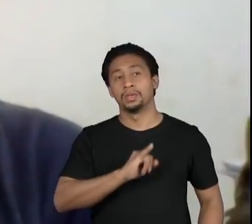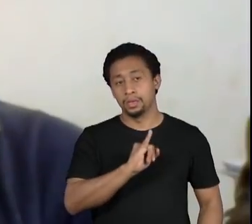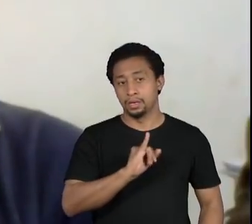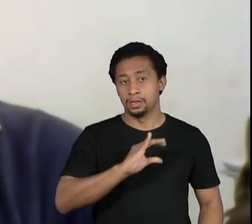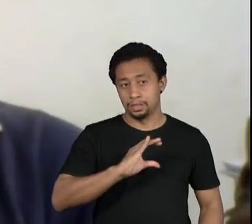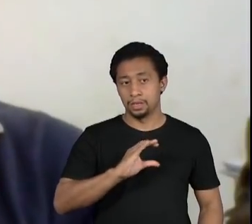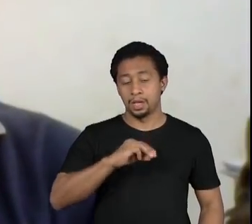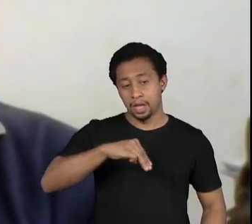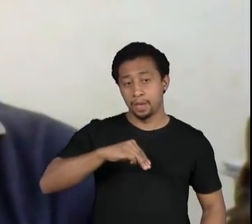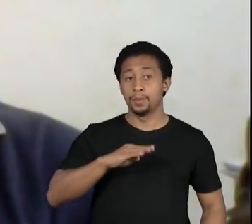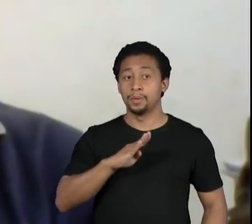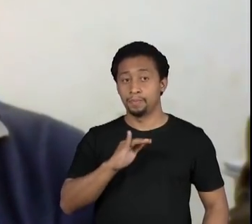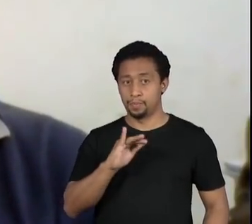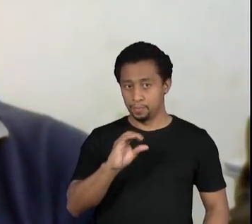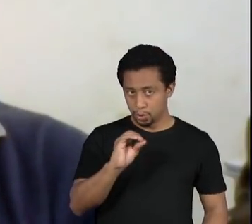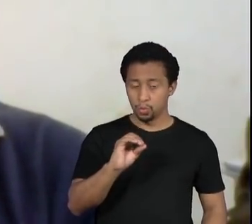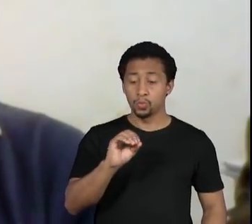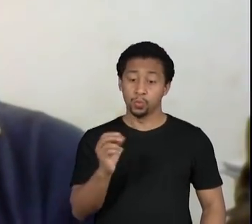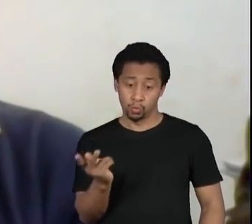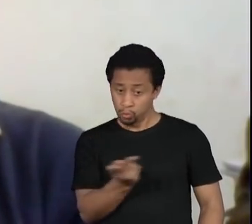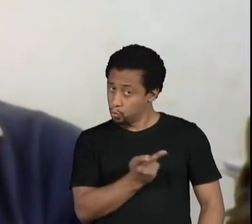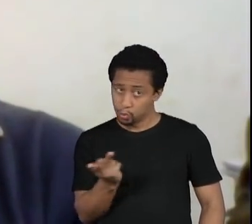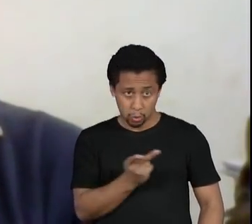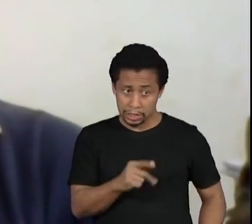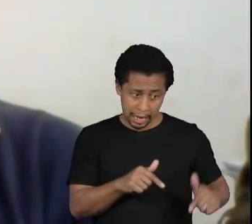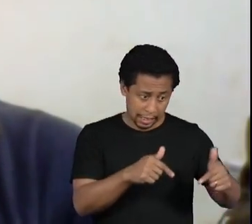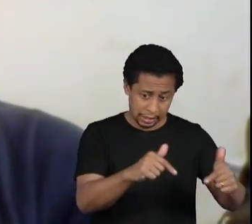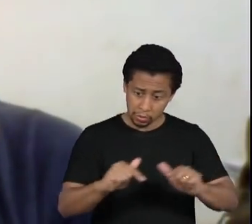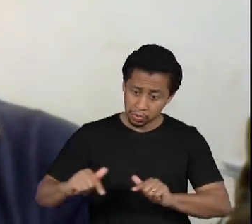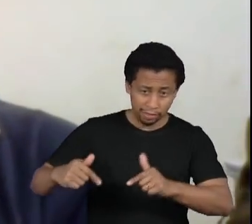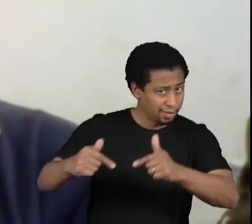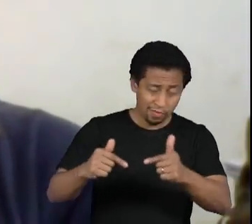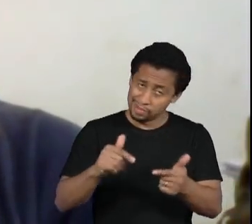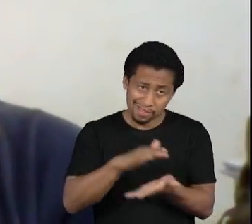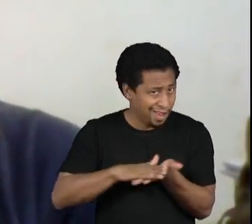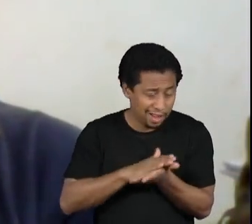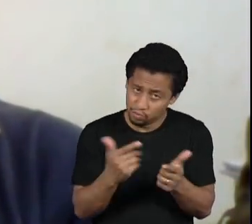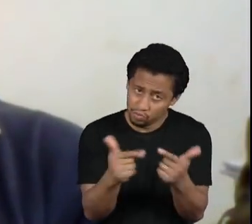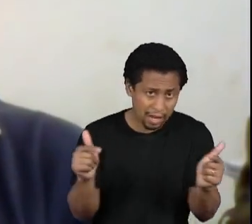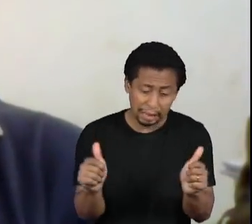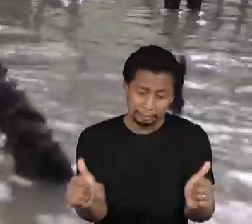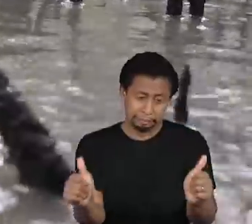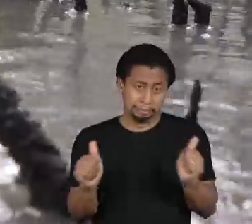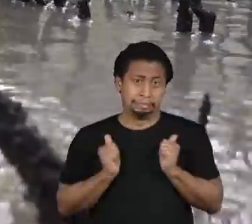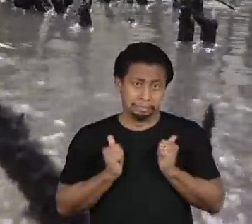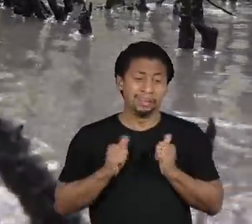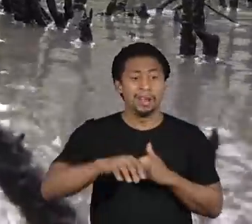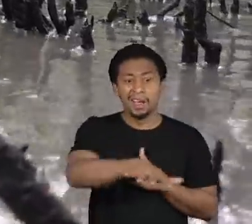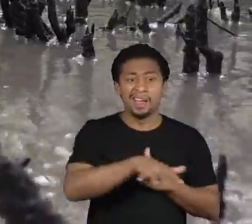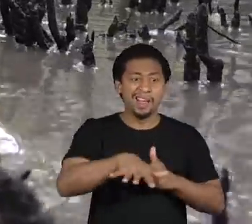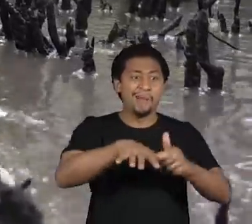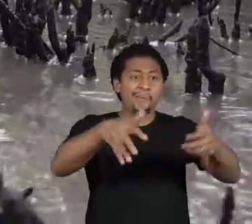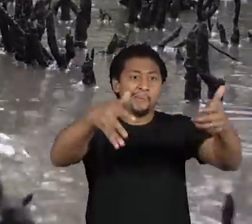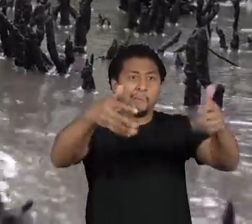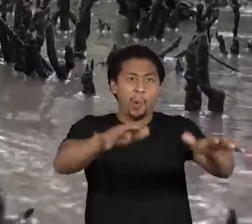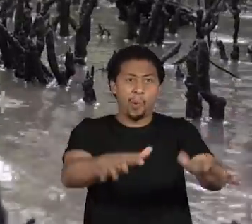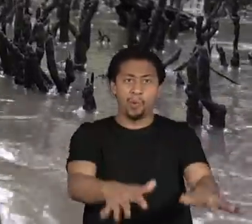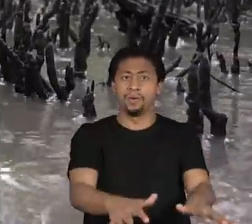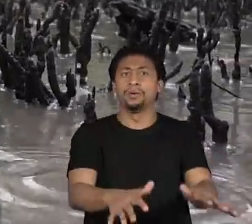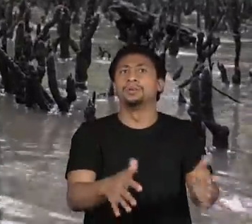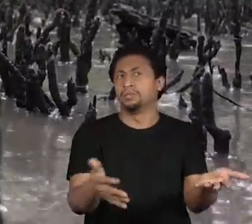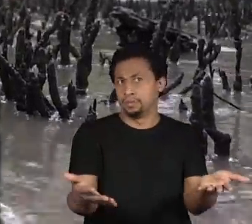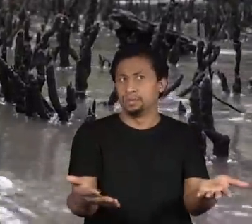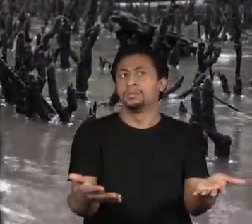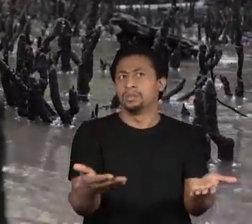sendo retiradas as possibilidades de atuação da maneira mais correta, a gente está pensando que eu estou